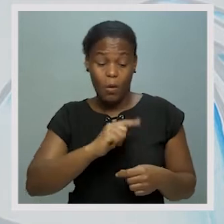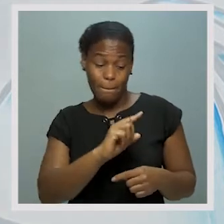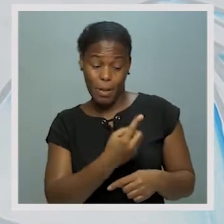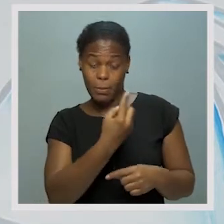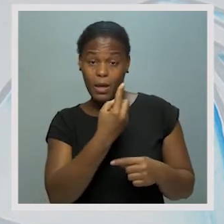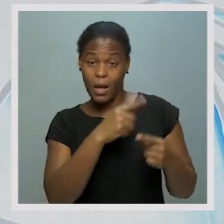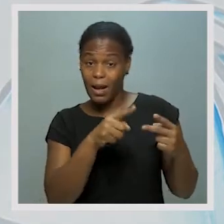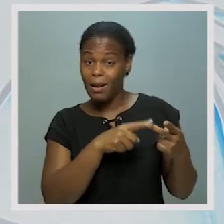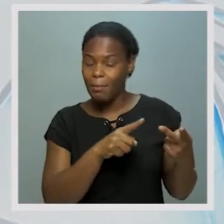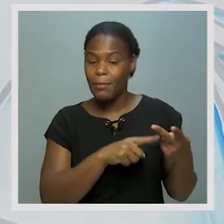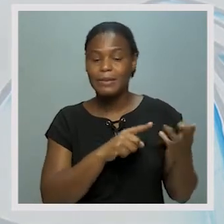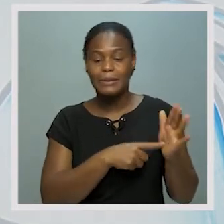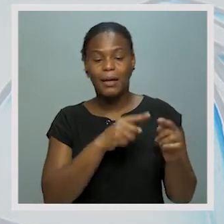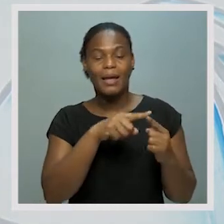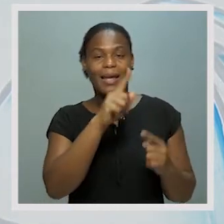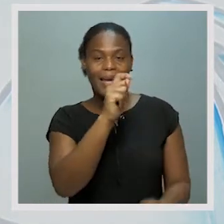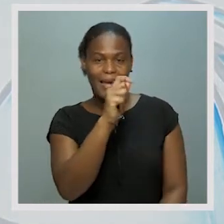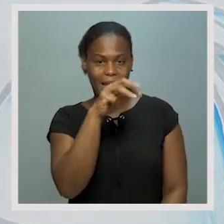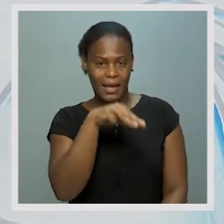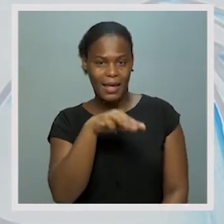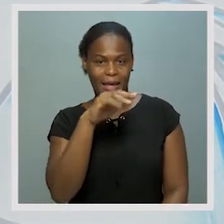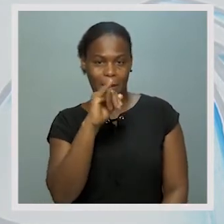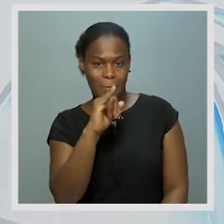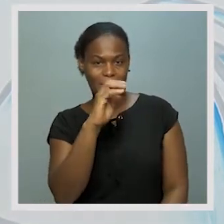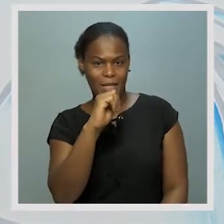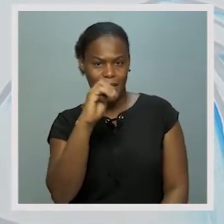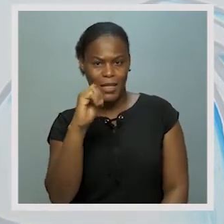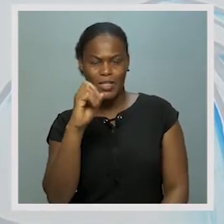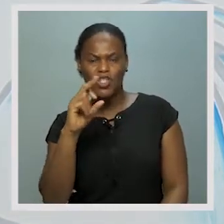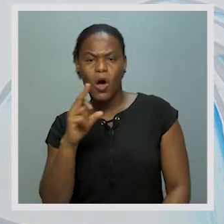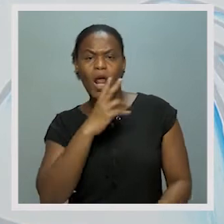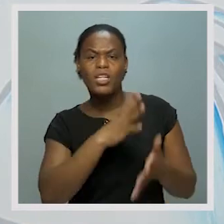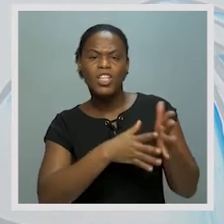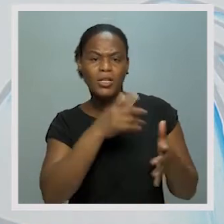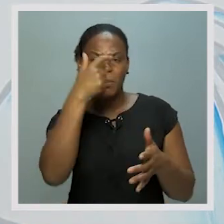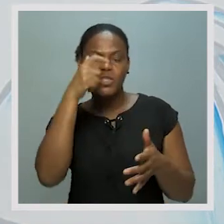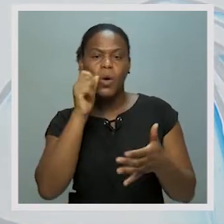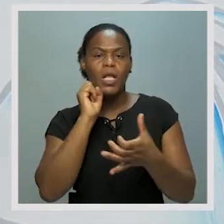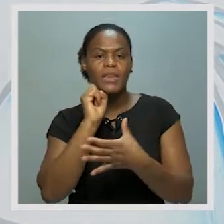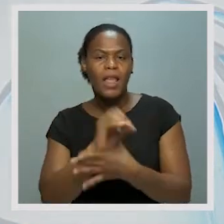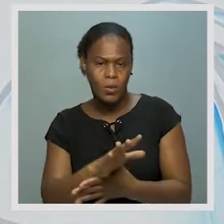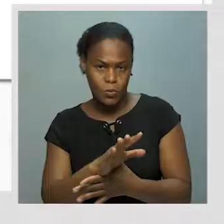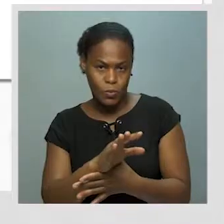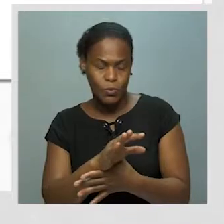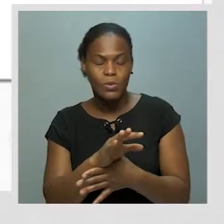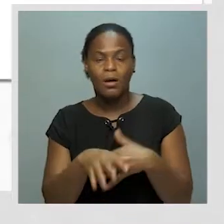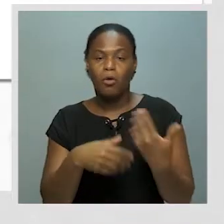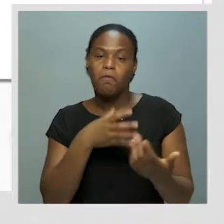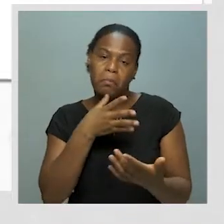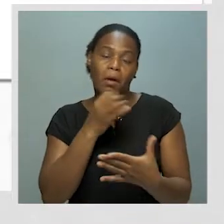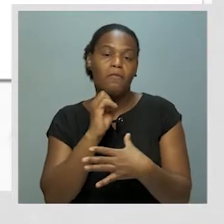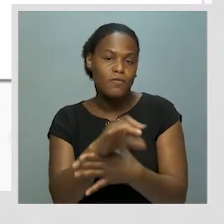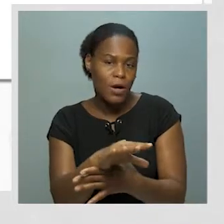temos o primeiro elemento, que é o emissor, este também chamado de autor, e há